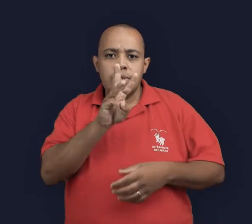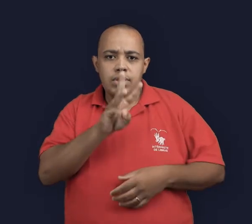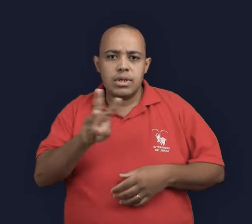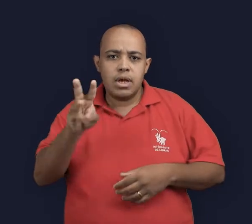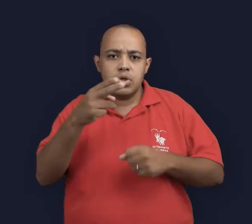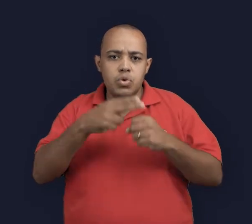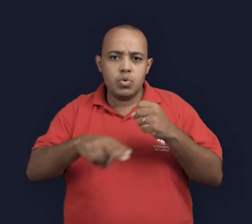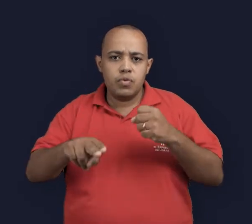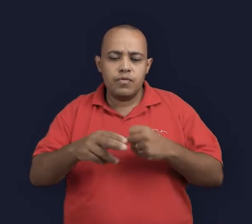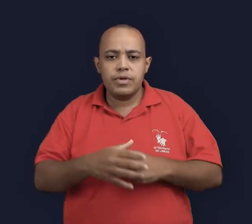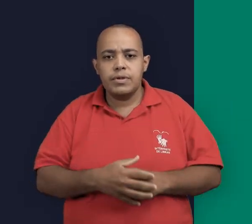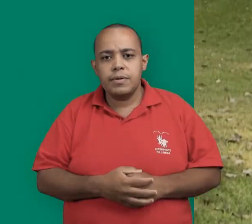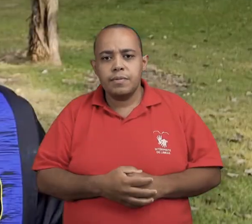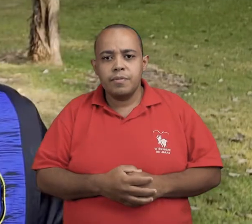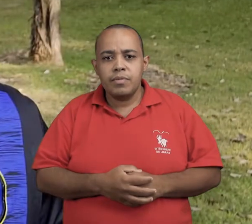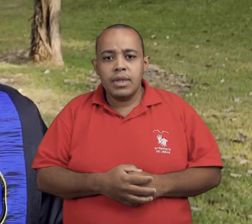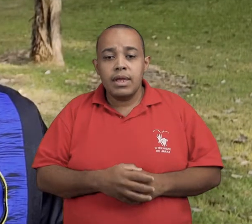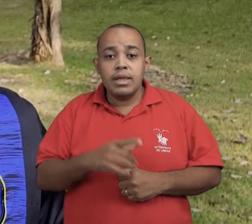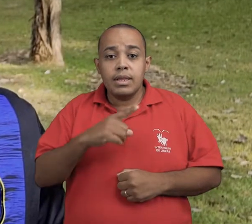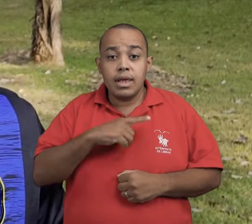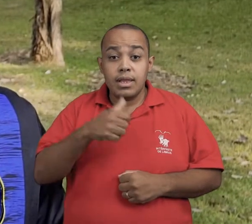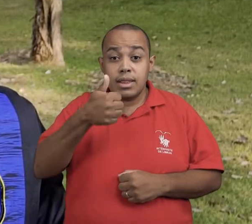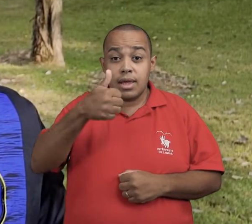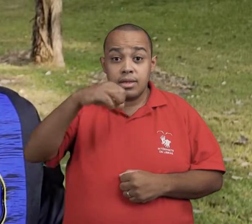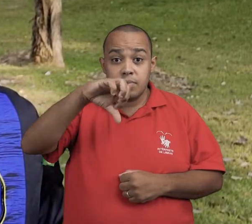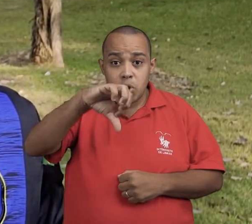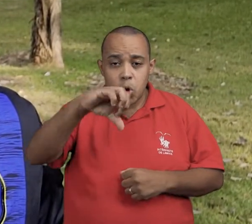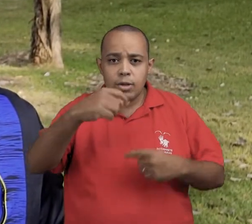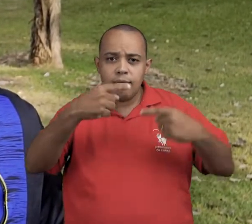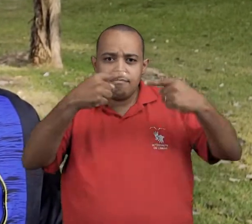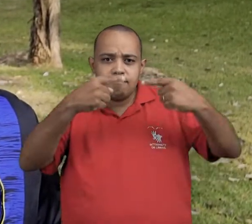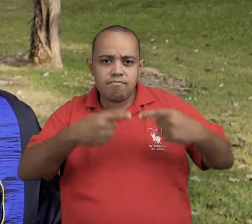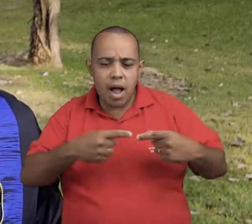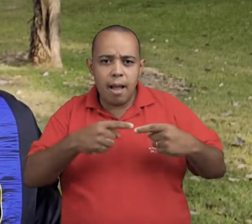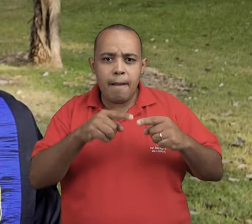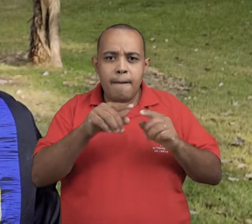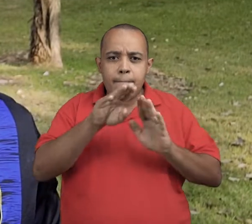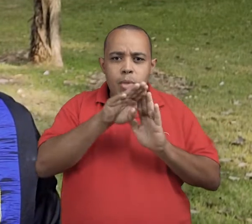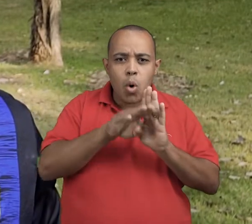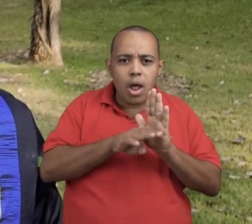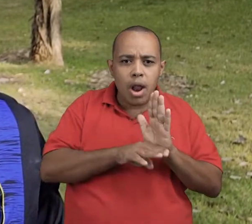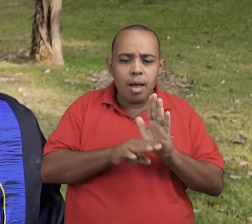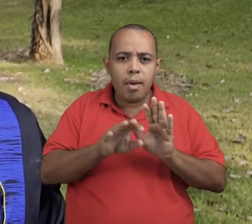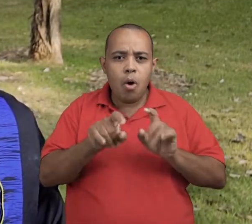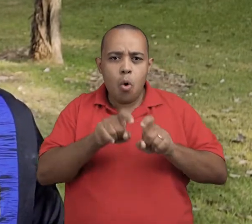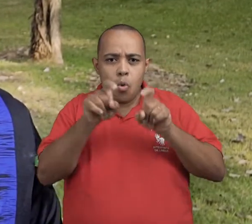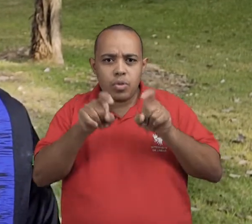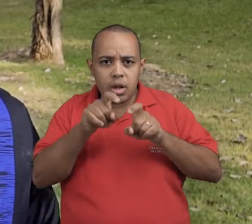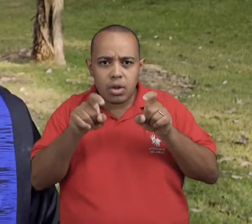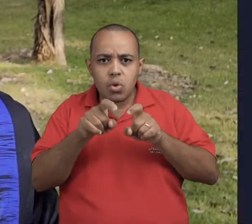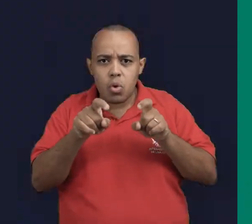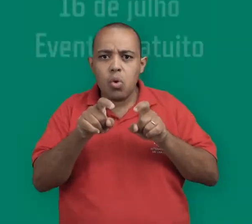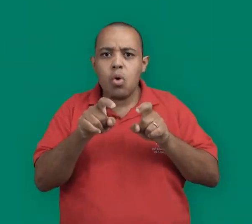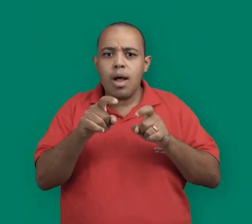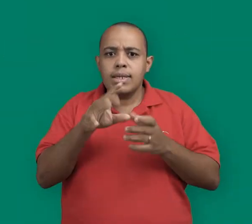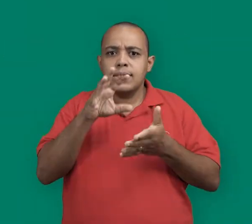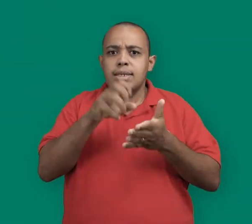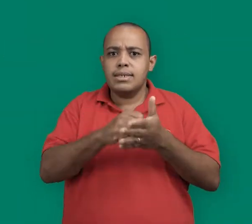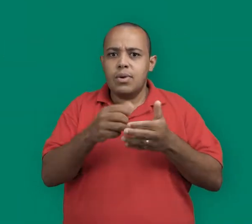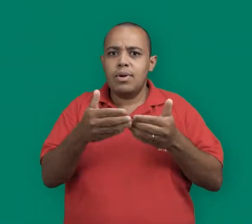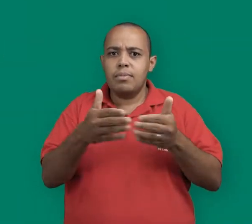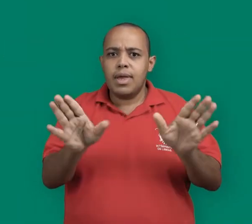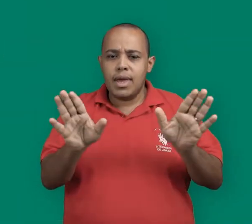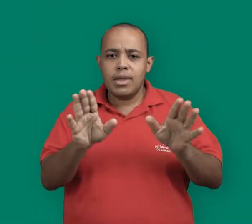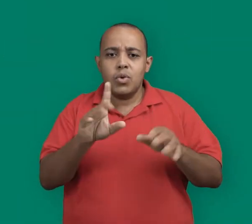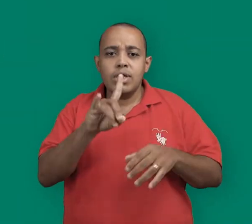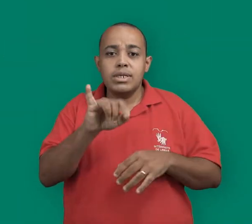disponível no portal da UFES. As inscrições para a 19ª edição do Torneio de Programação de Computadores estão abertas. O evento acontece no